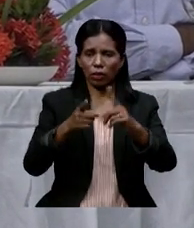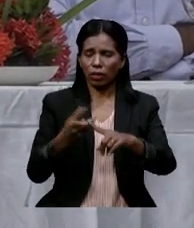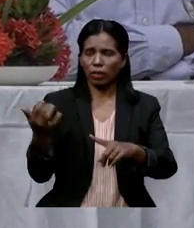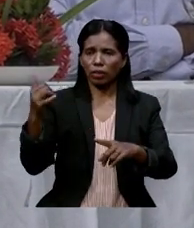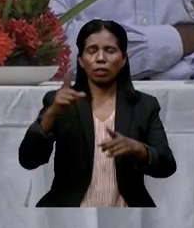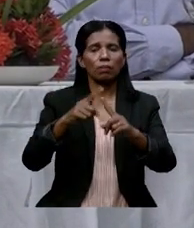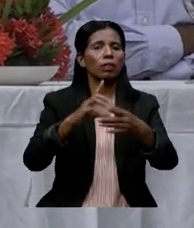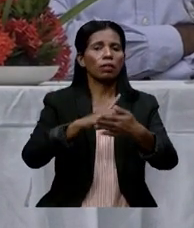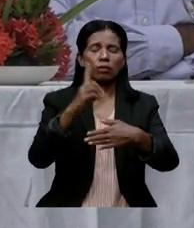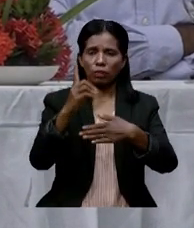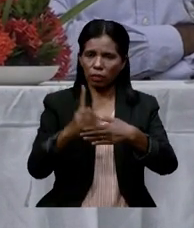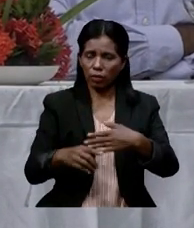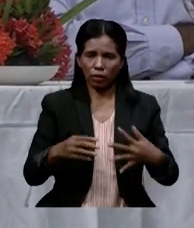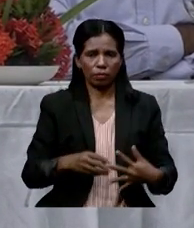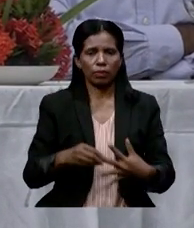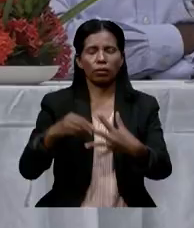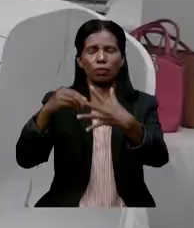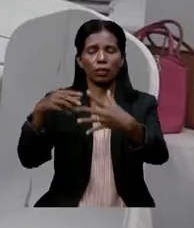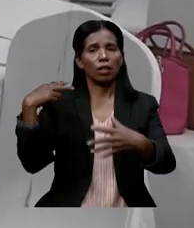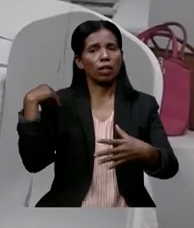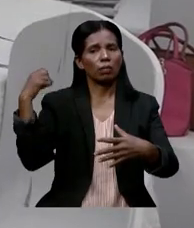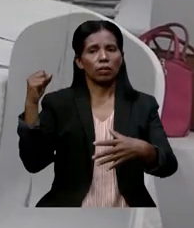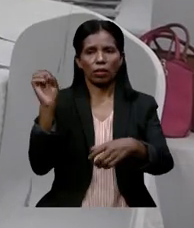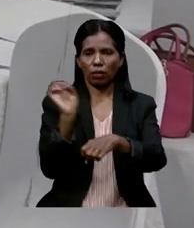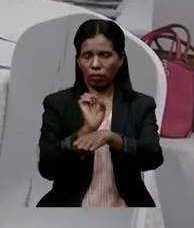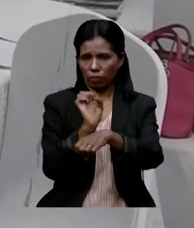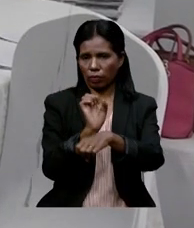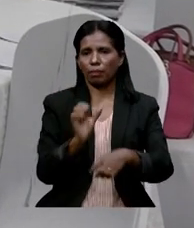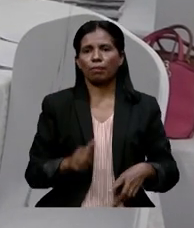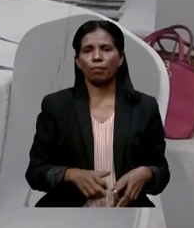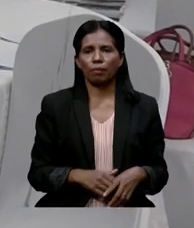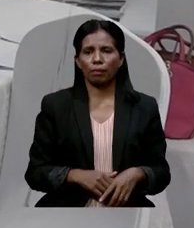desenvolvimento, especialmente Hakbit economia. Equipa cobertura, GMN.